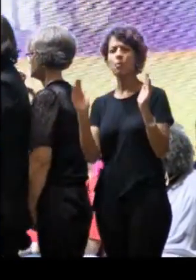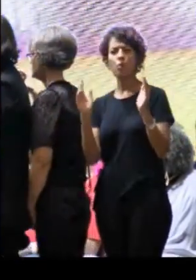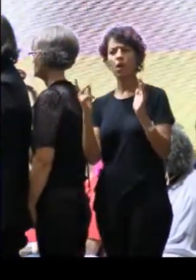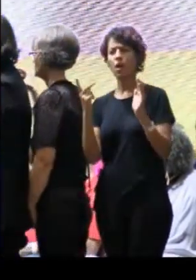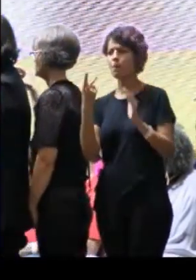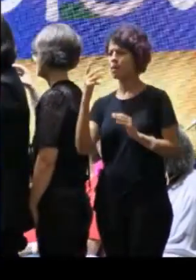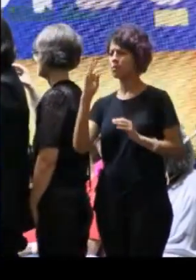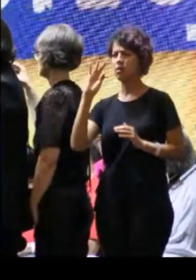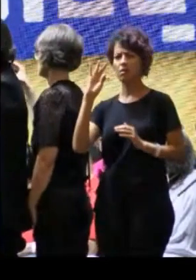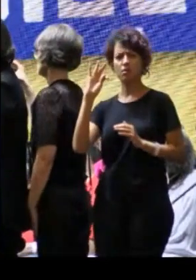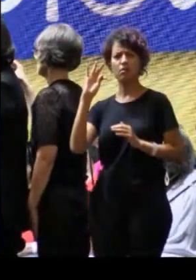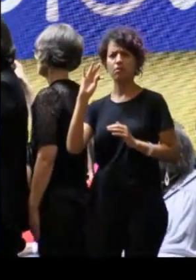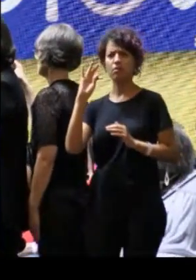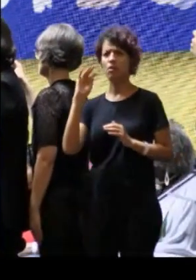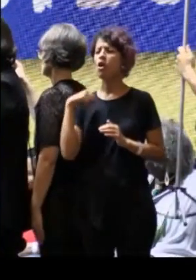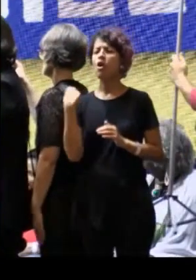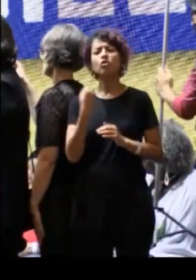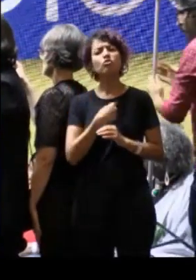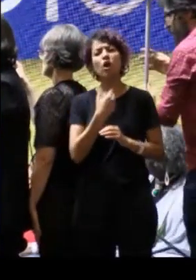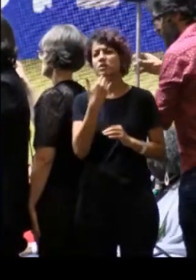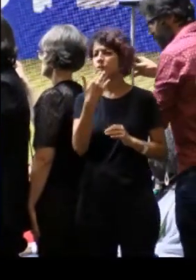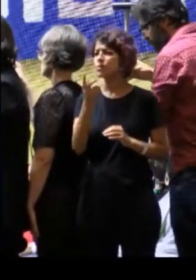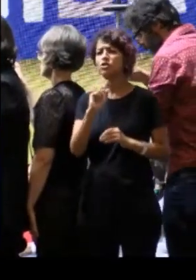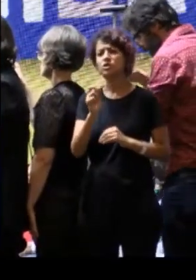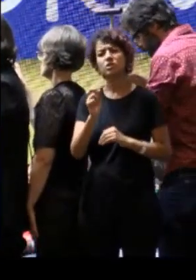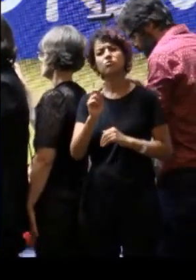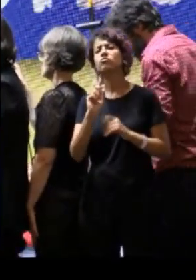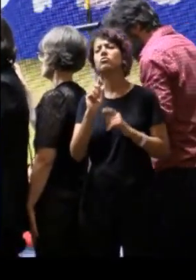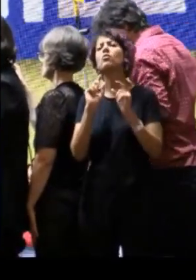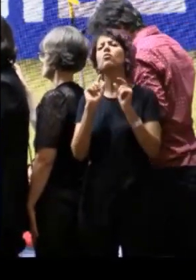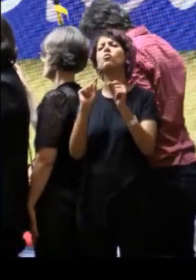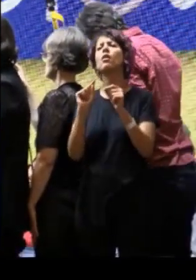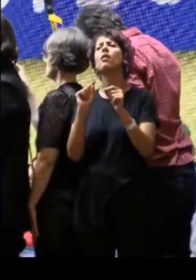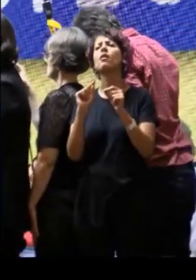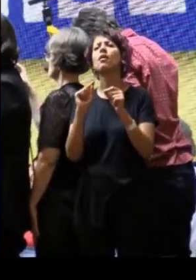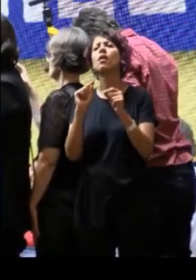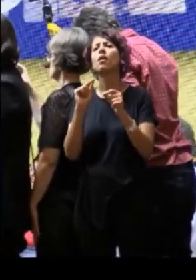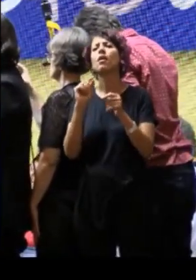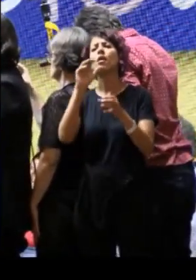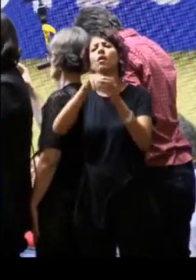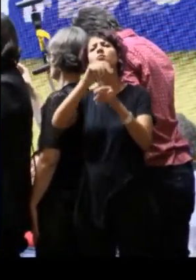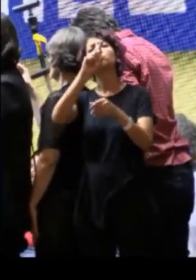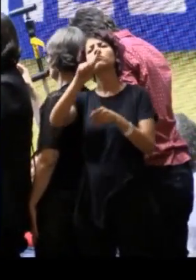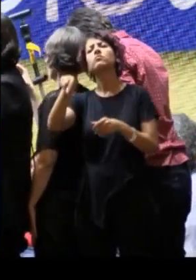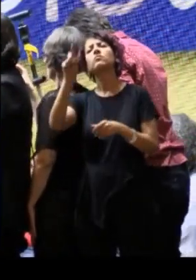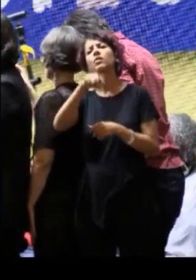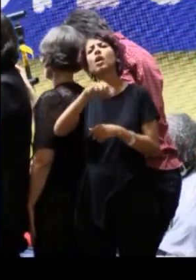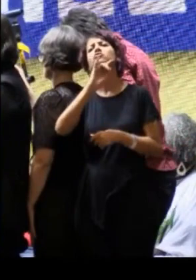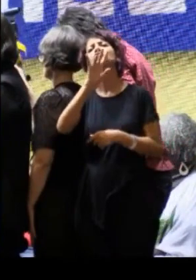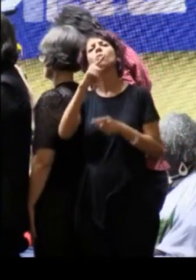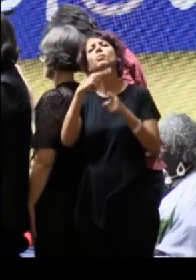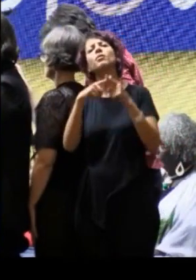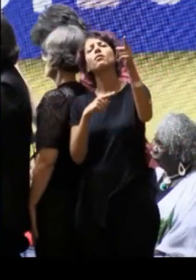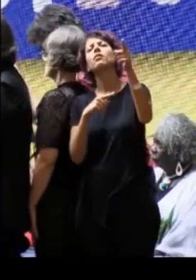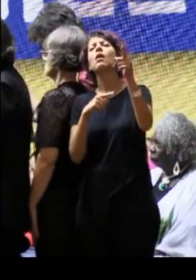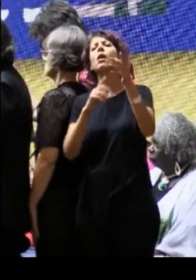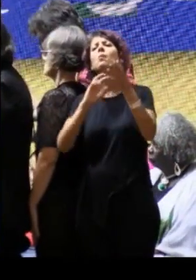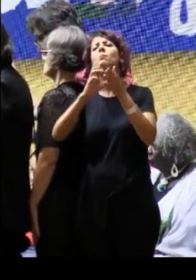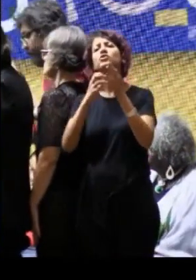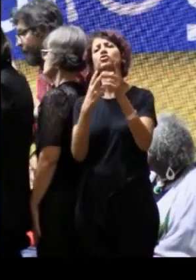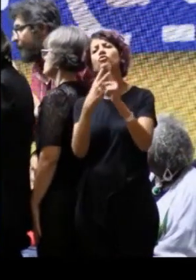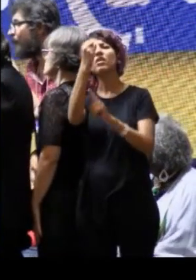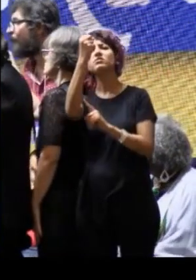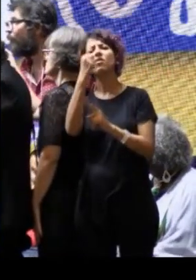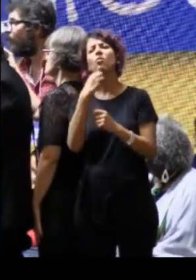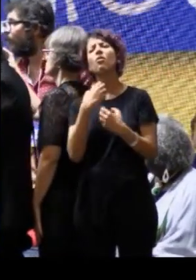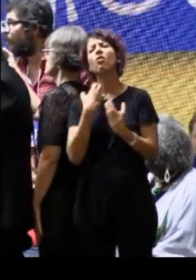Não fomos nós que pedimos a anulação do pleito só para desgastar o partido vencedor. Não fomos nós